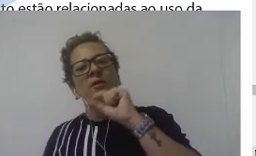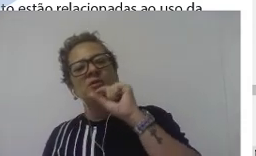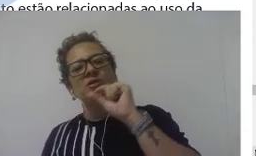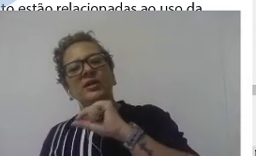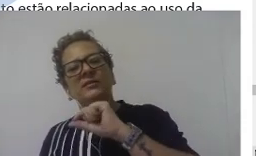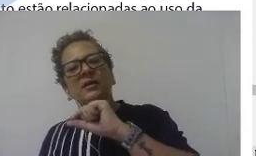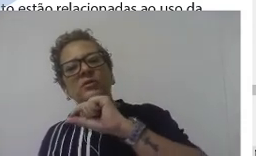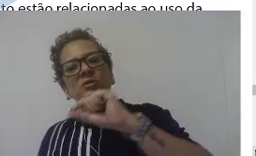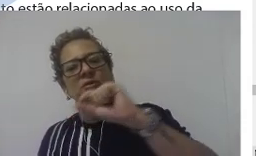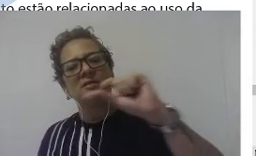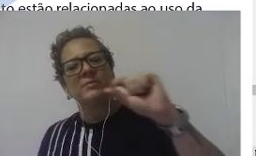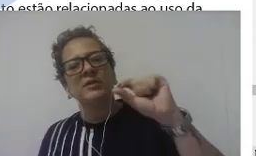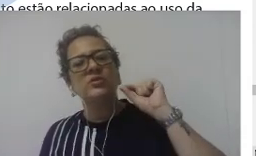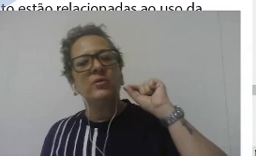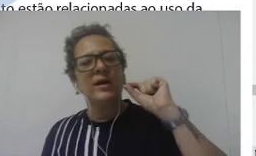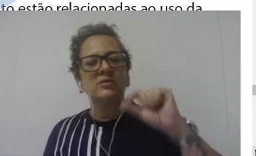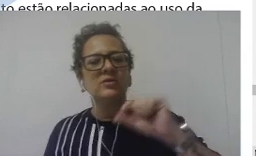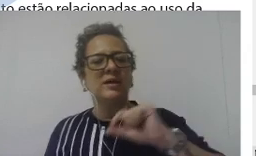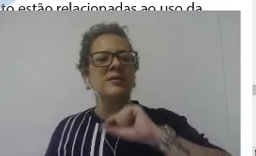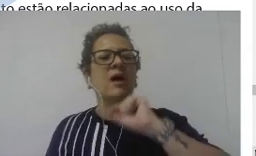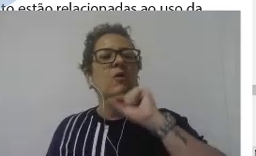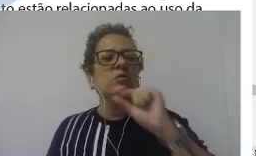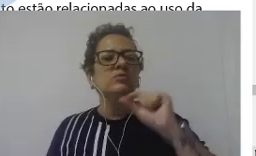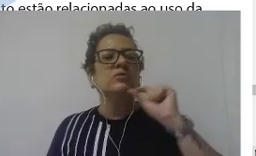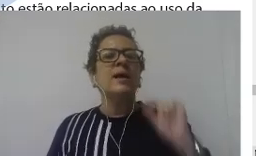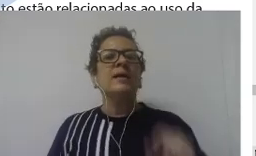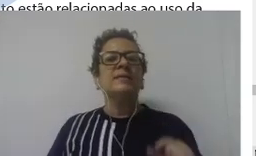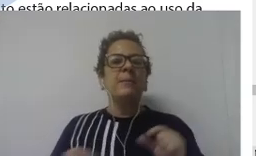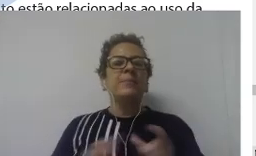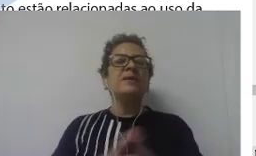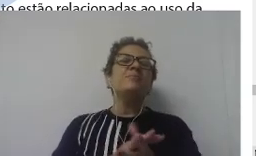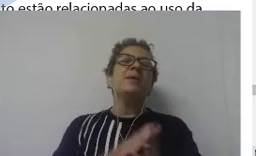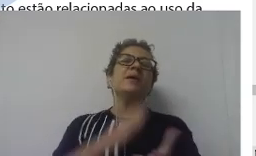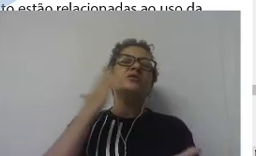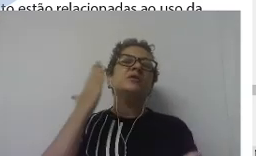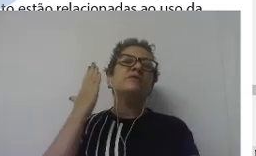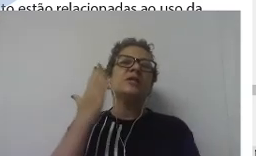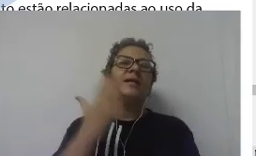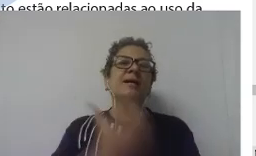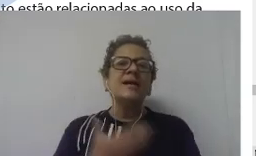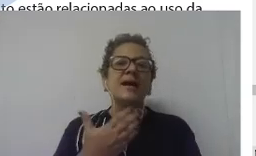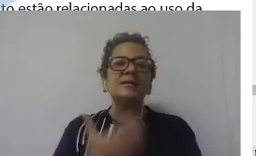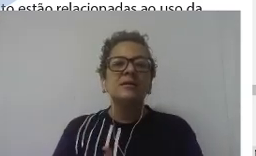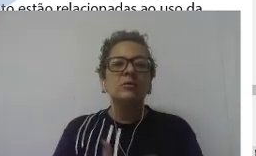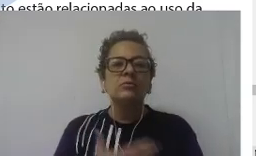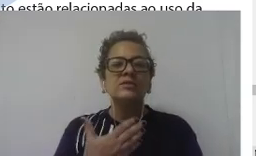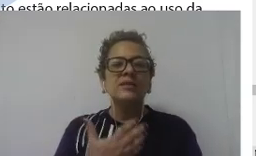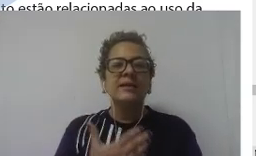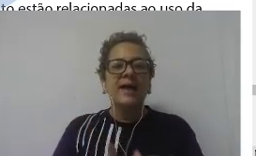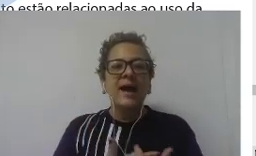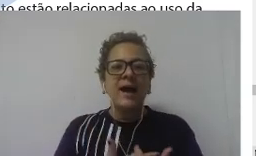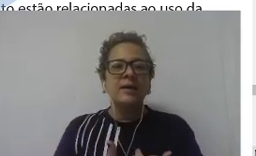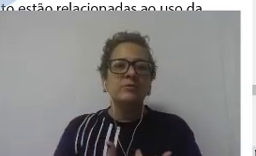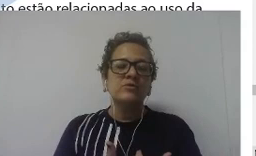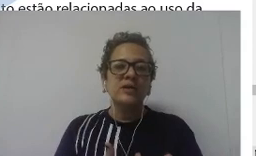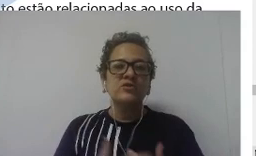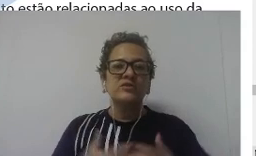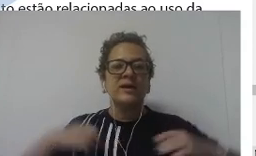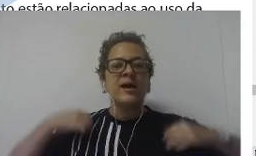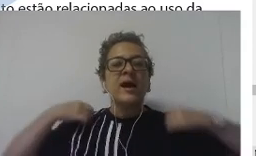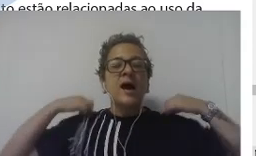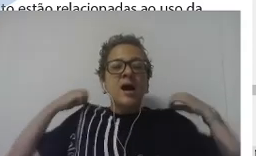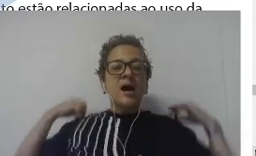na linguagem teatral durante o Renascimento estão relacionadas ao uso da perspectiva de criação dos cenários.